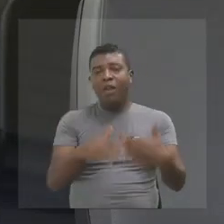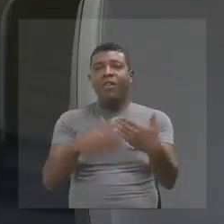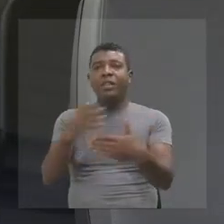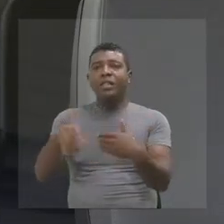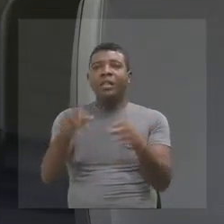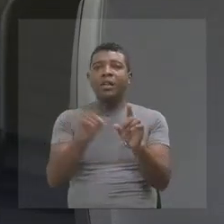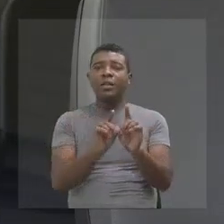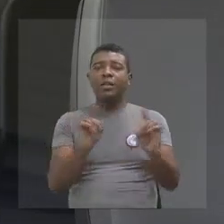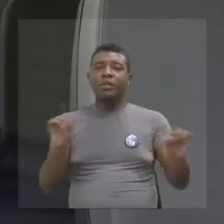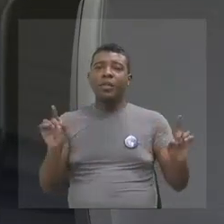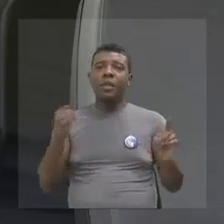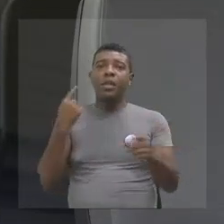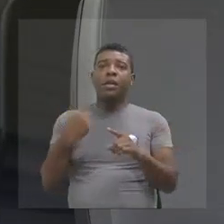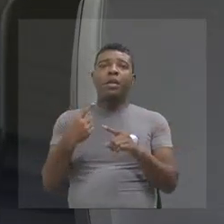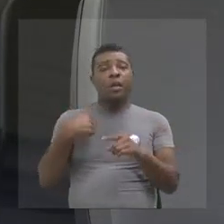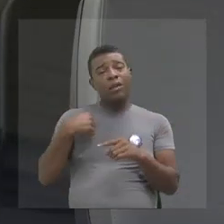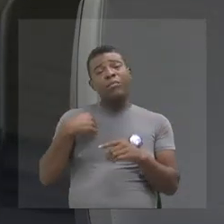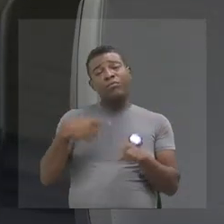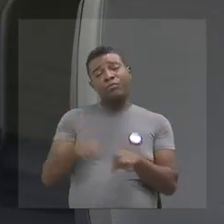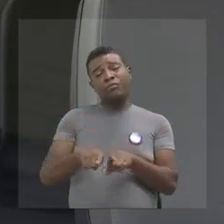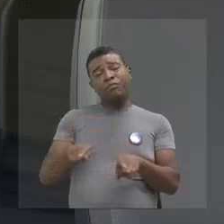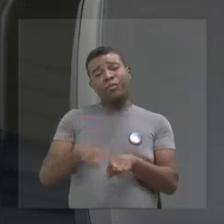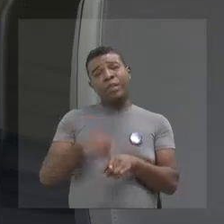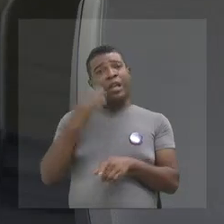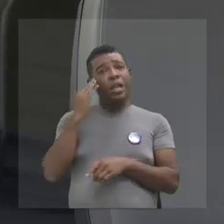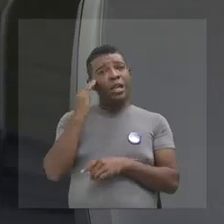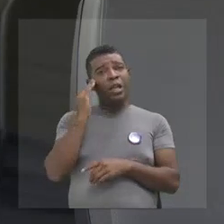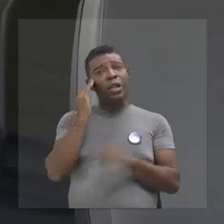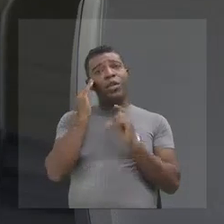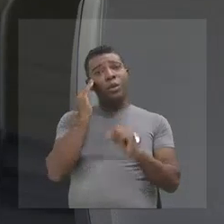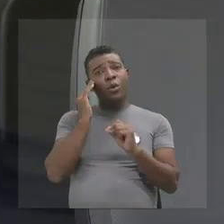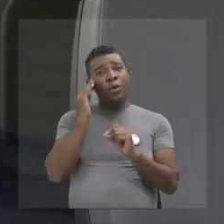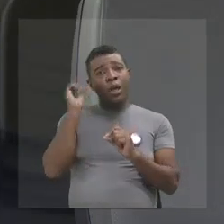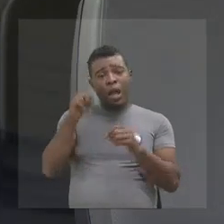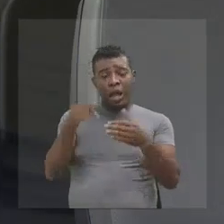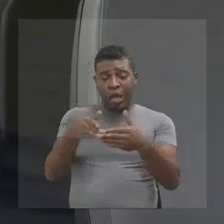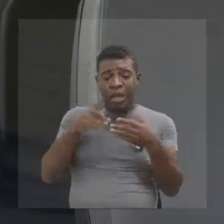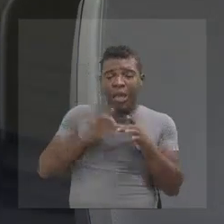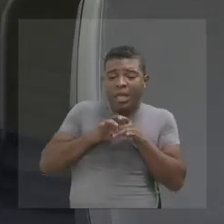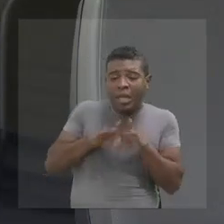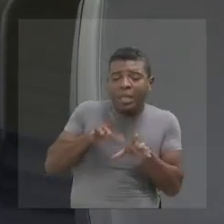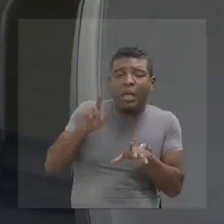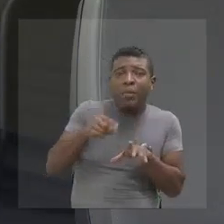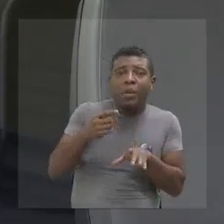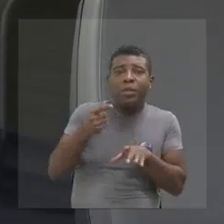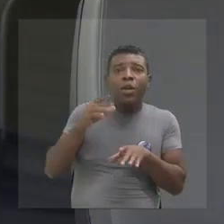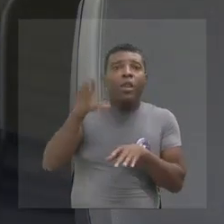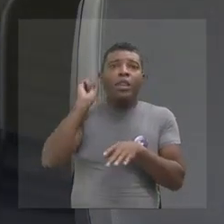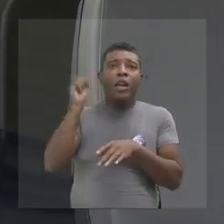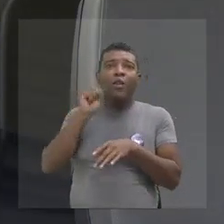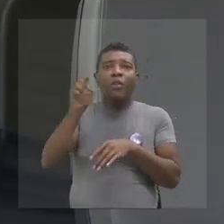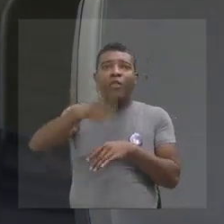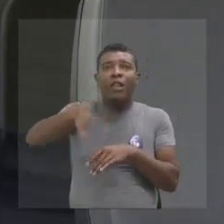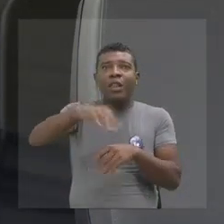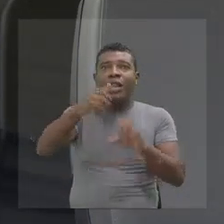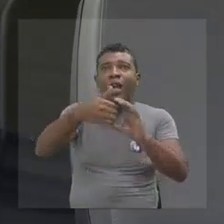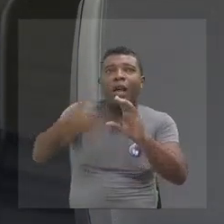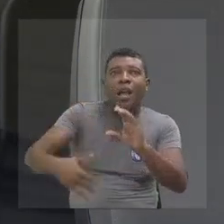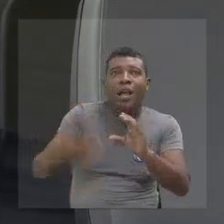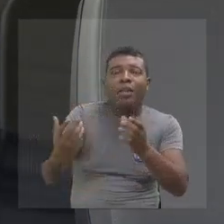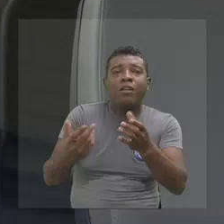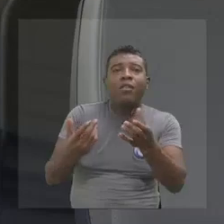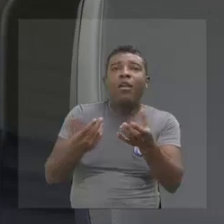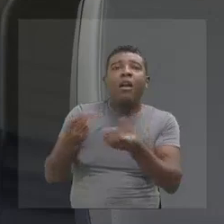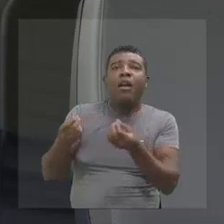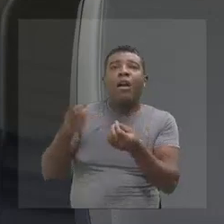eu também vou ser muito sincera eu entendo que esse licenciamento sem ouviu o impacto a essas comunidades para mim ele tem